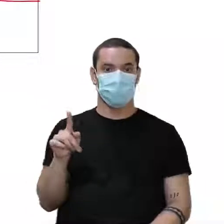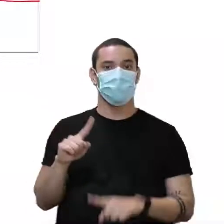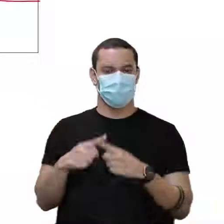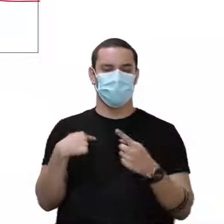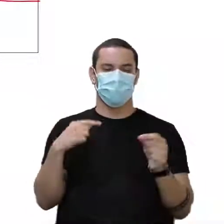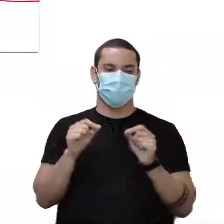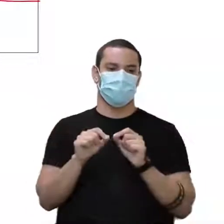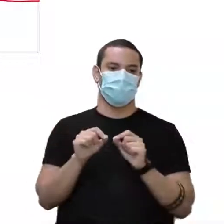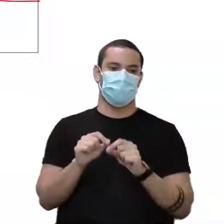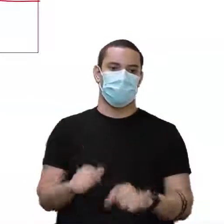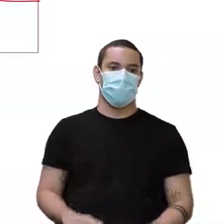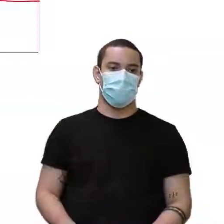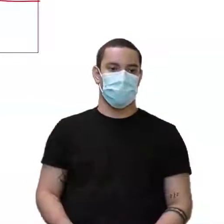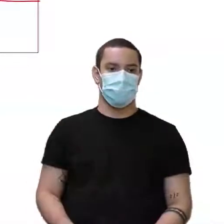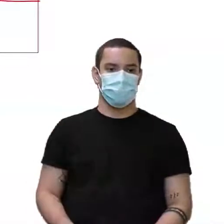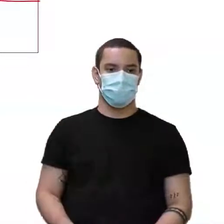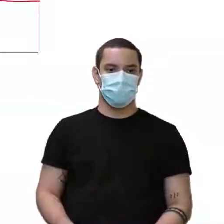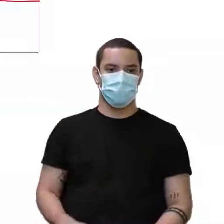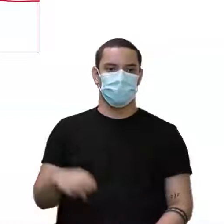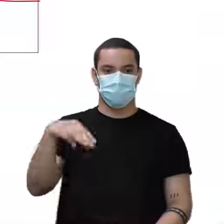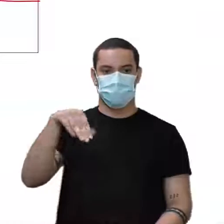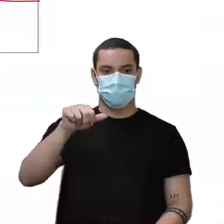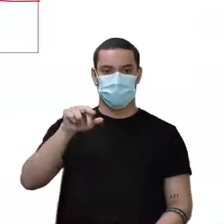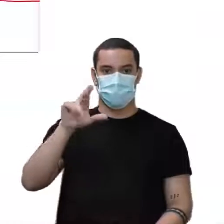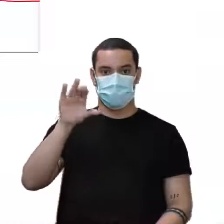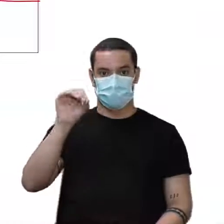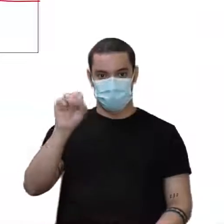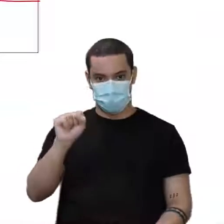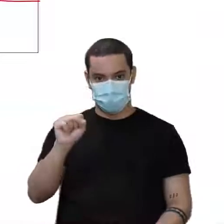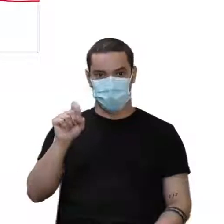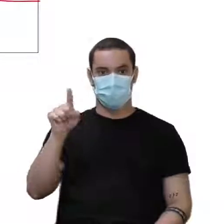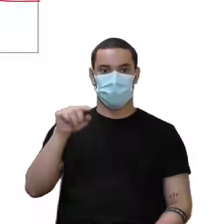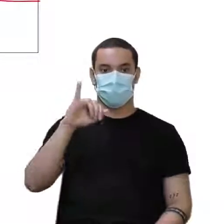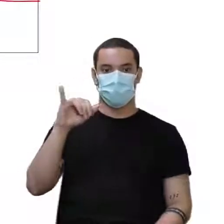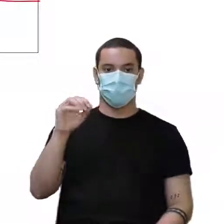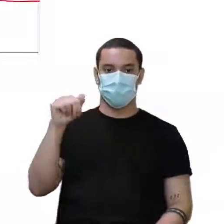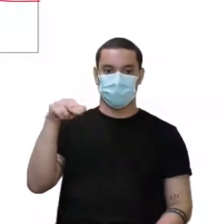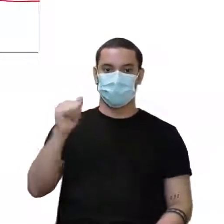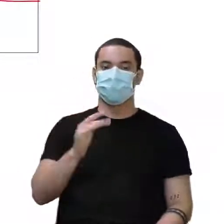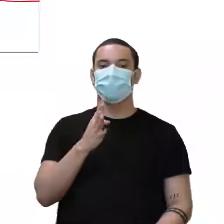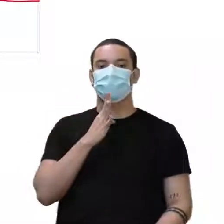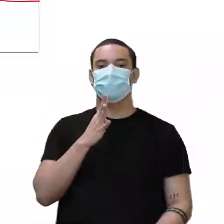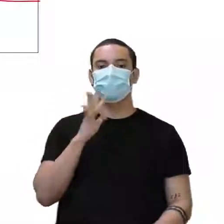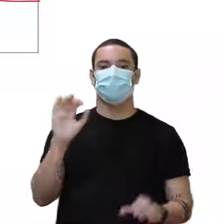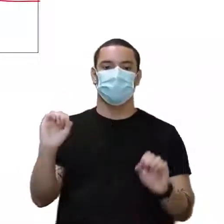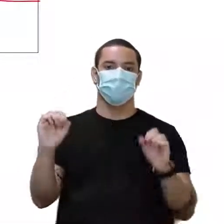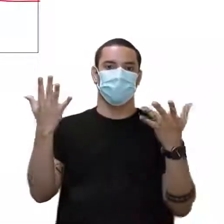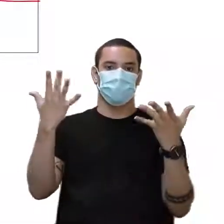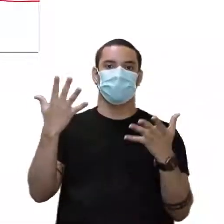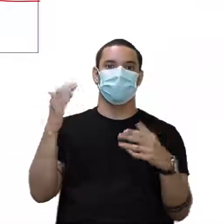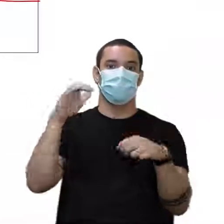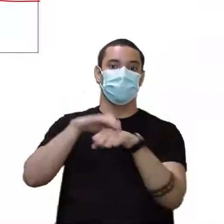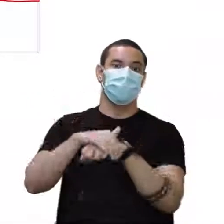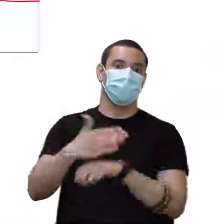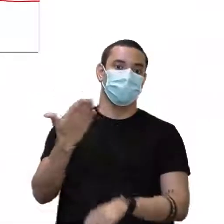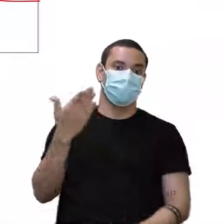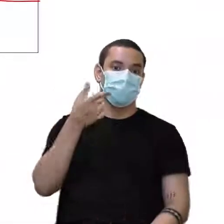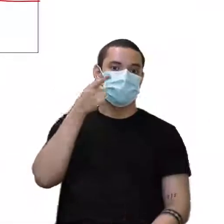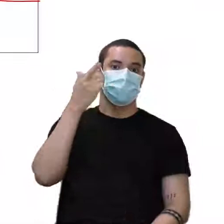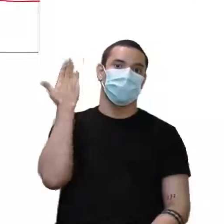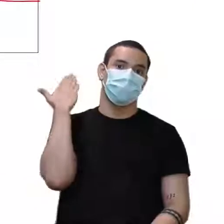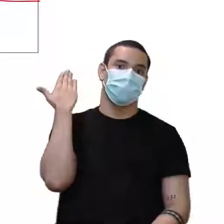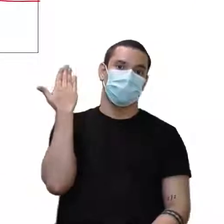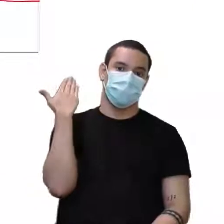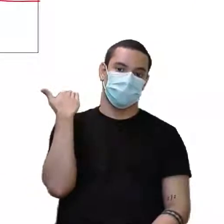eu vou fazer isso. Mark e Joana se conheceram na festa noite passada. Então, essa